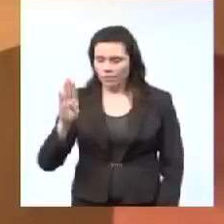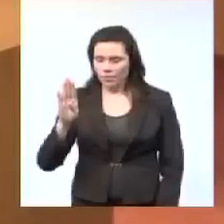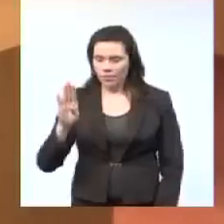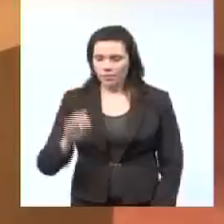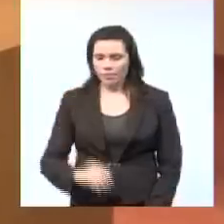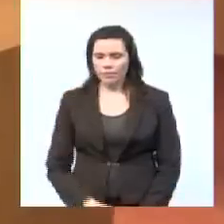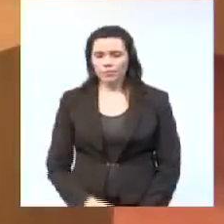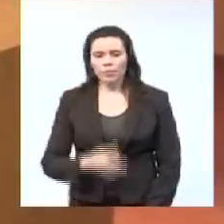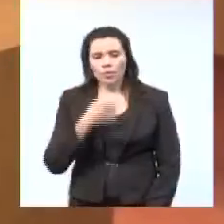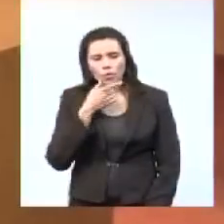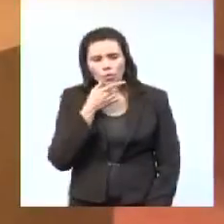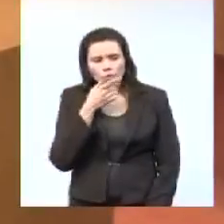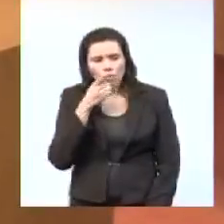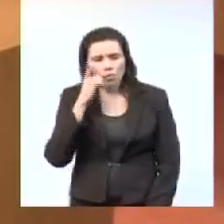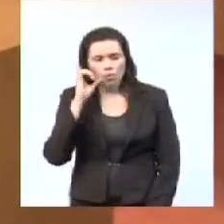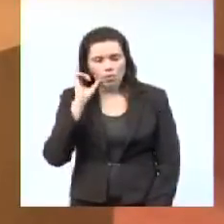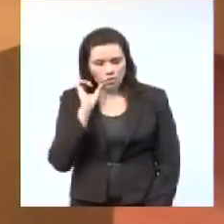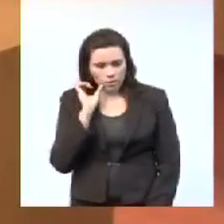Ontem